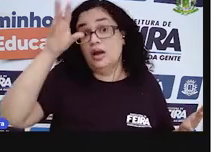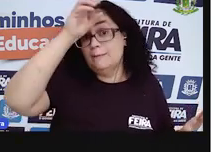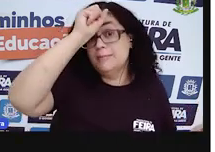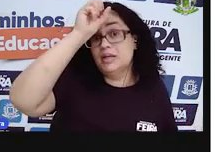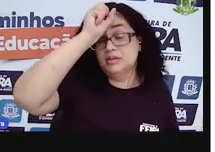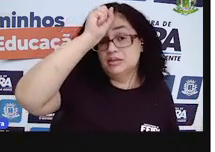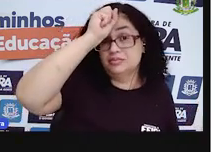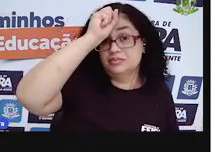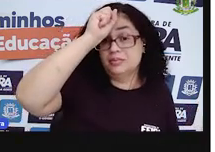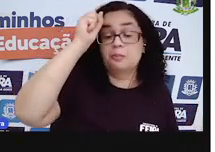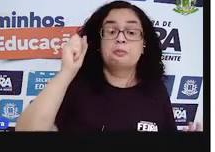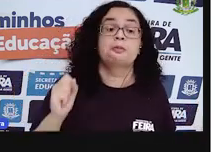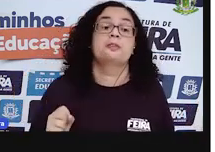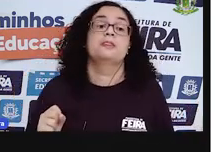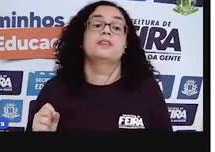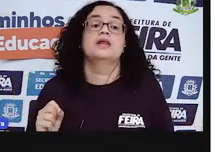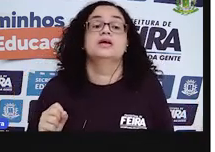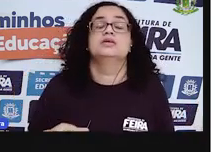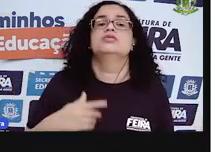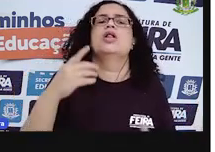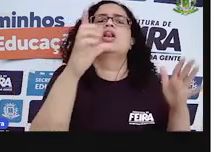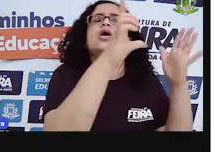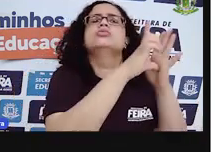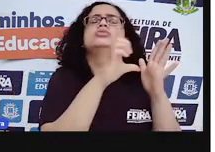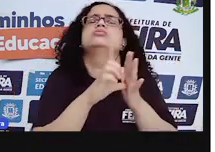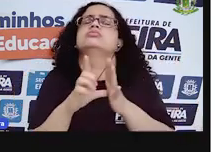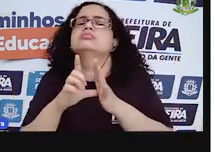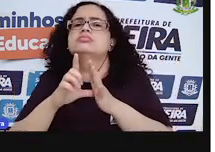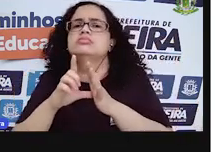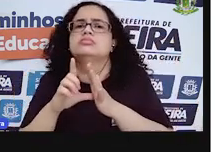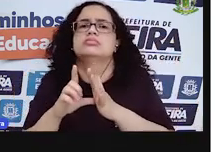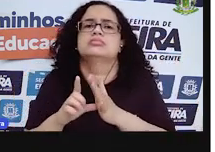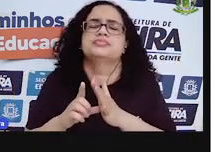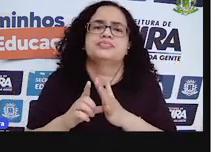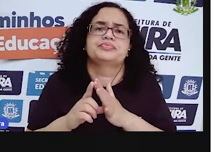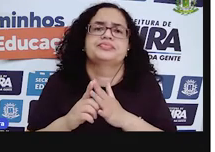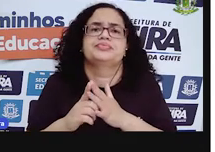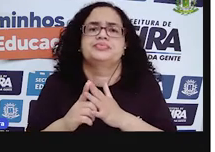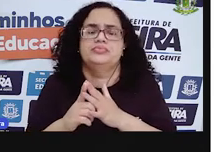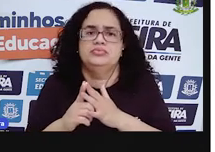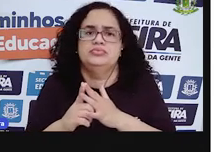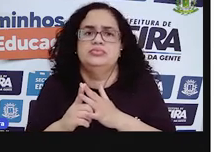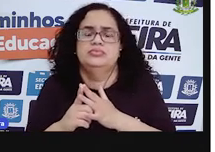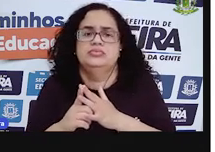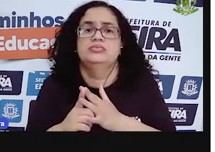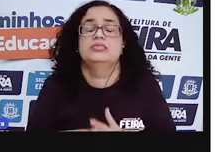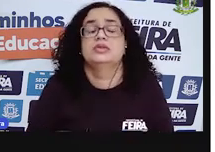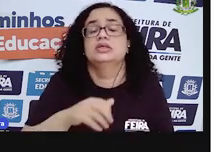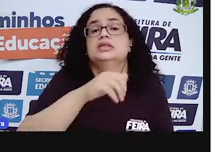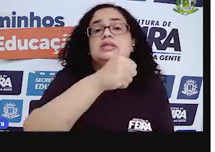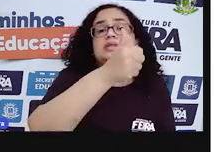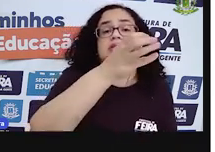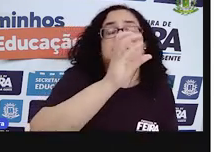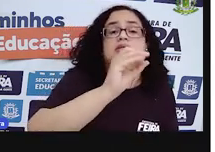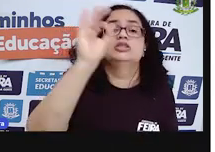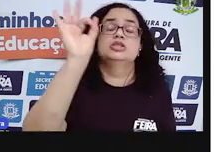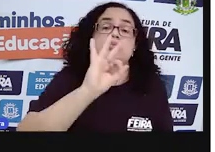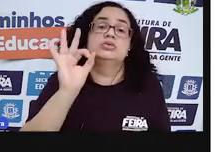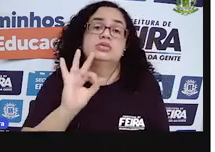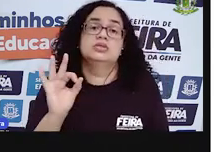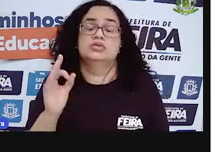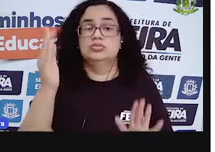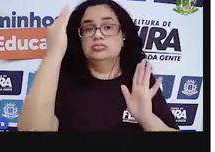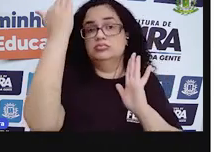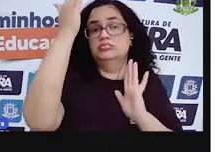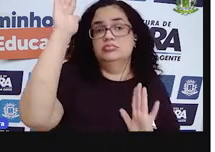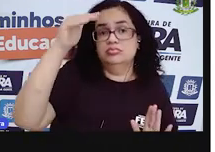né quando a gente passa na frente de uma loja e tem lá é Ben 10 por cento de desconto